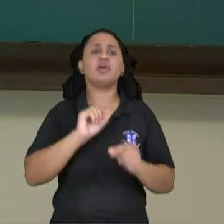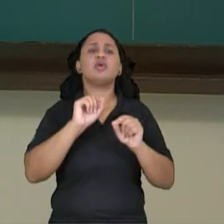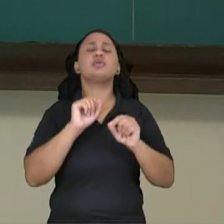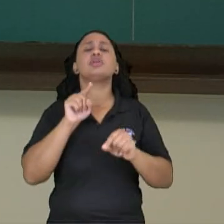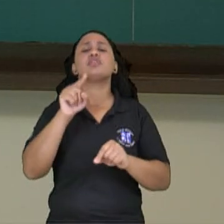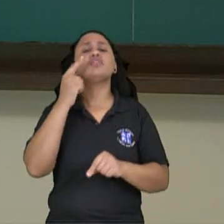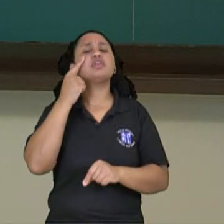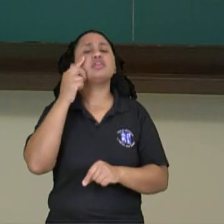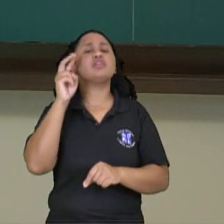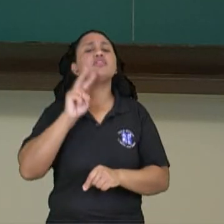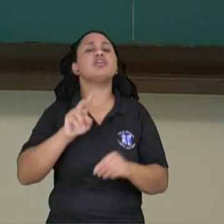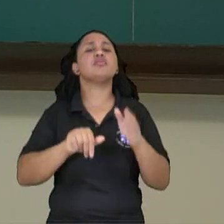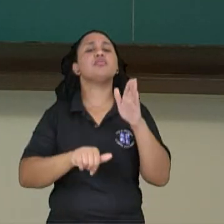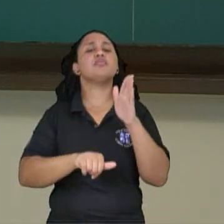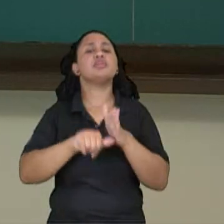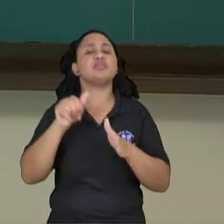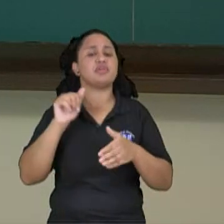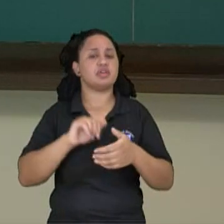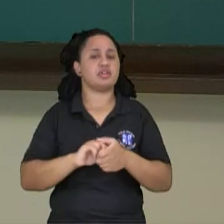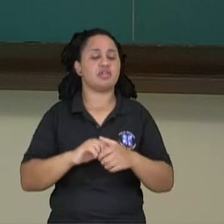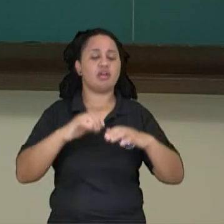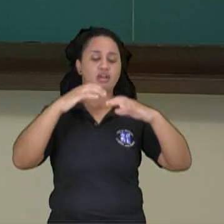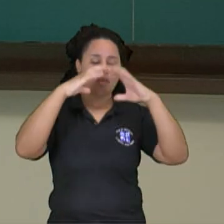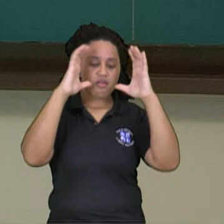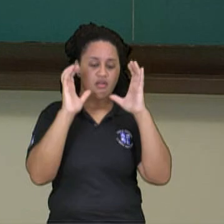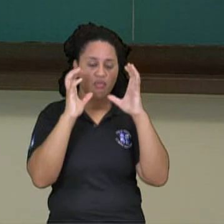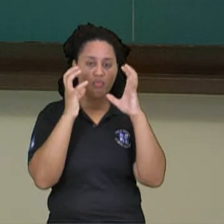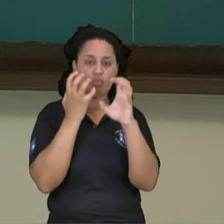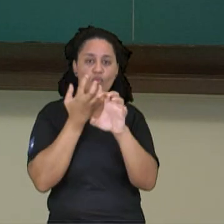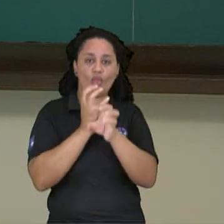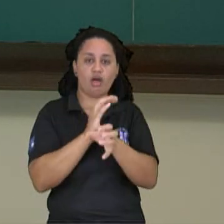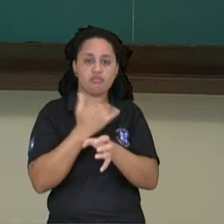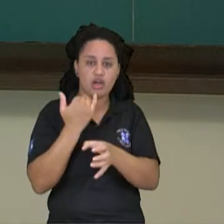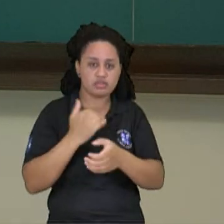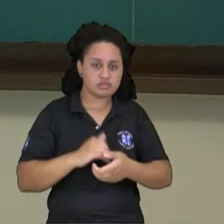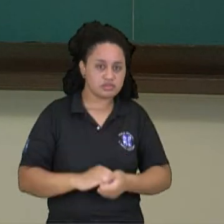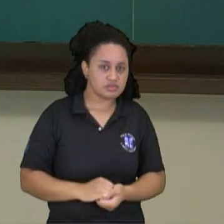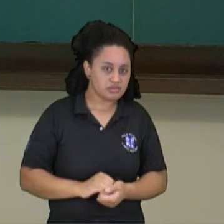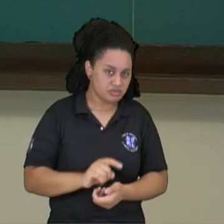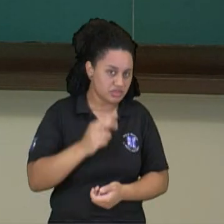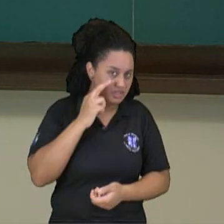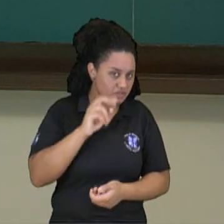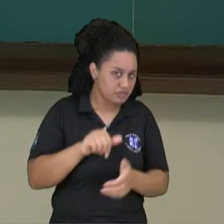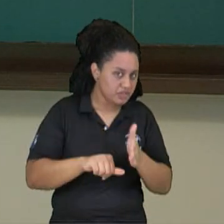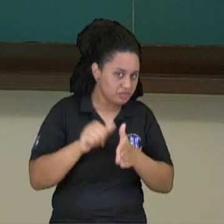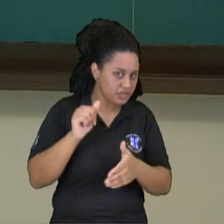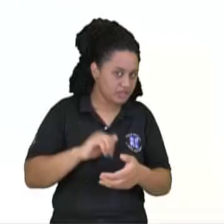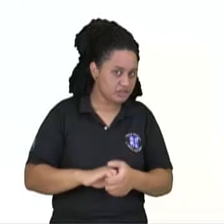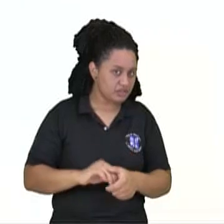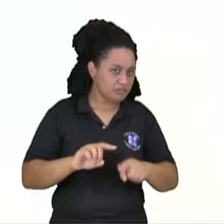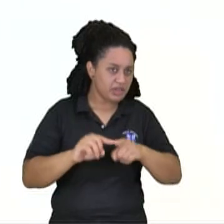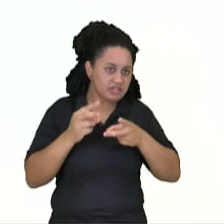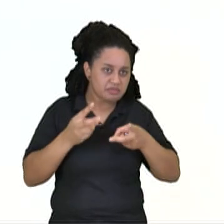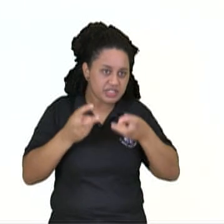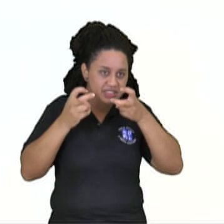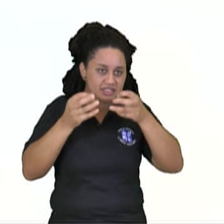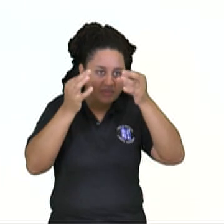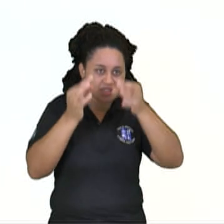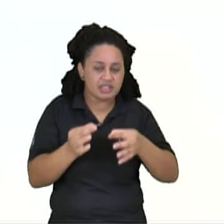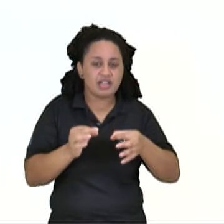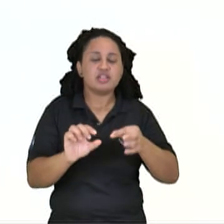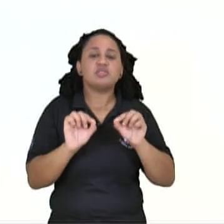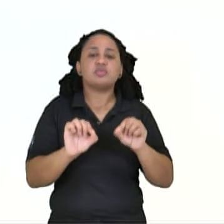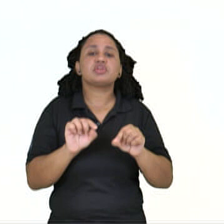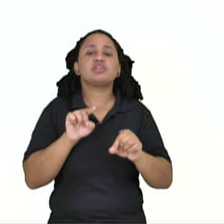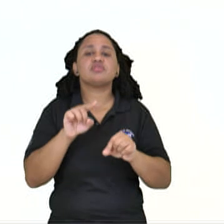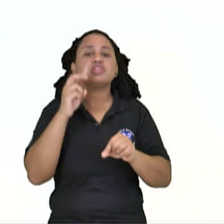primeiro? Você vê uma caveira? Foi isso que você viu primeiro? Olhe com mais atenção. O que